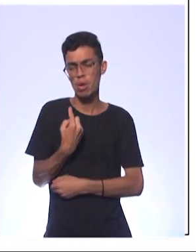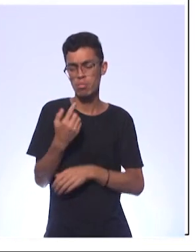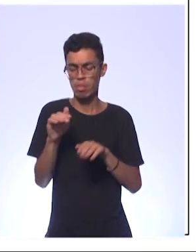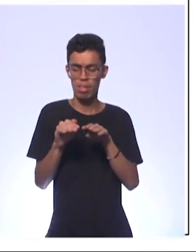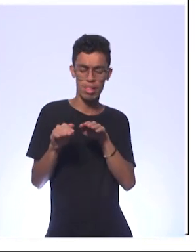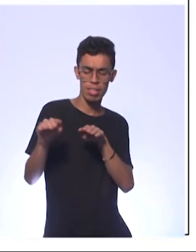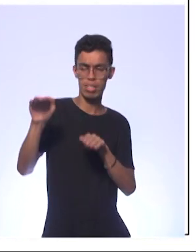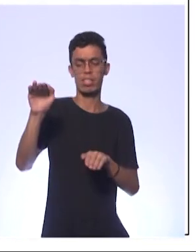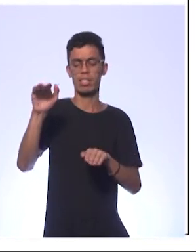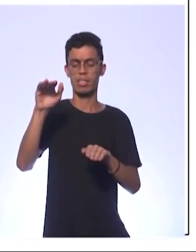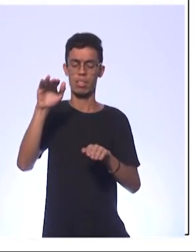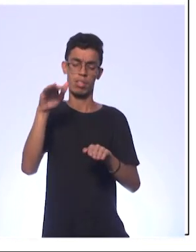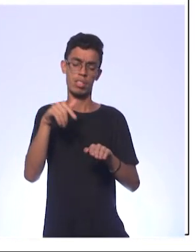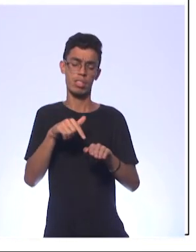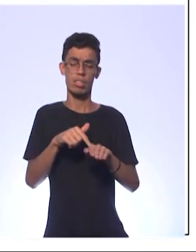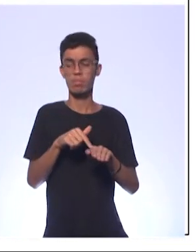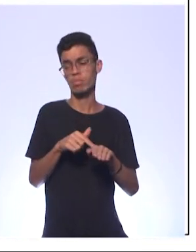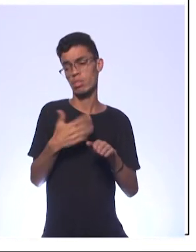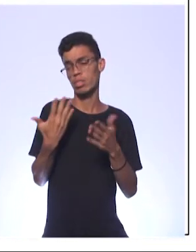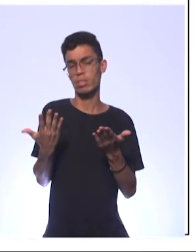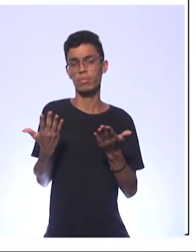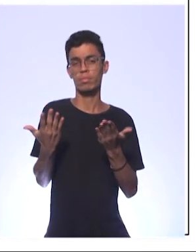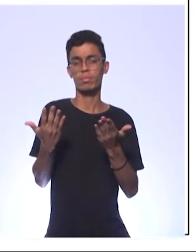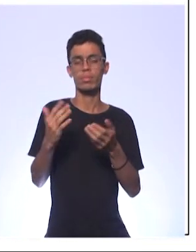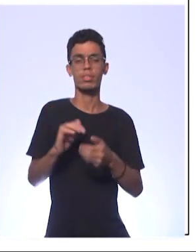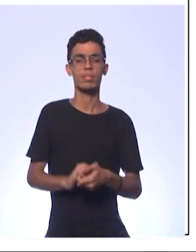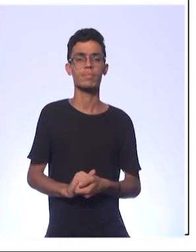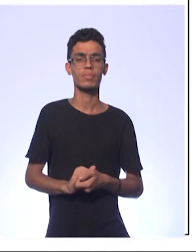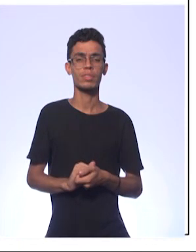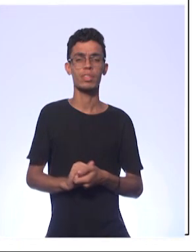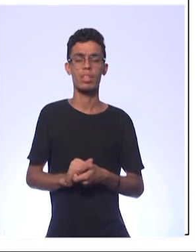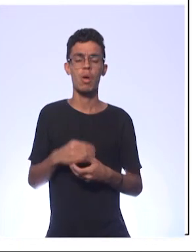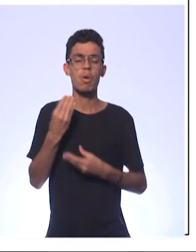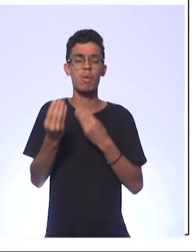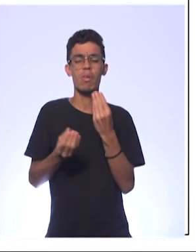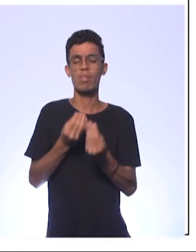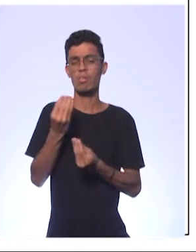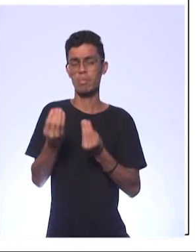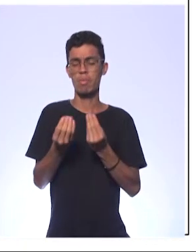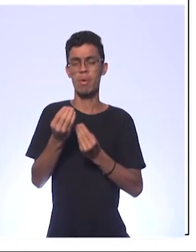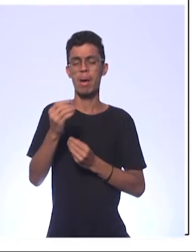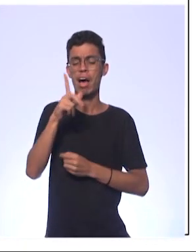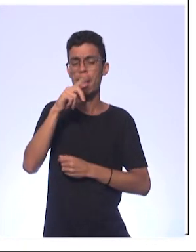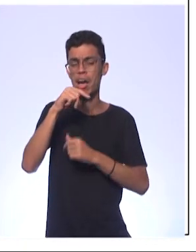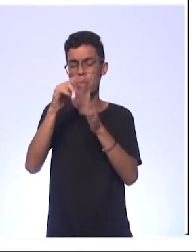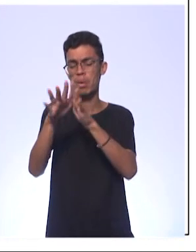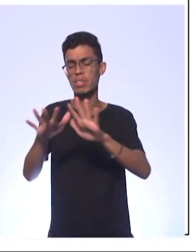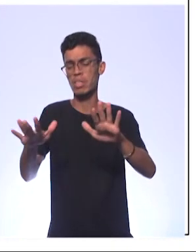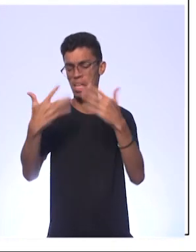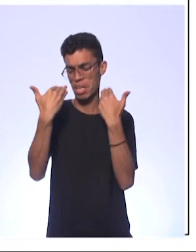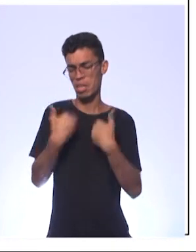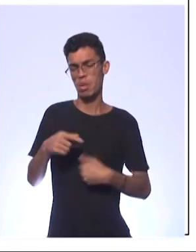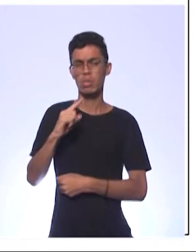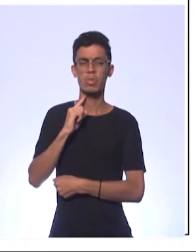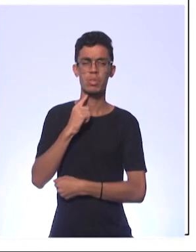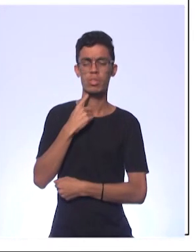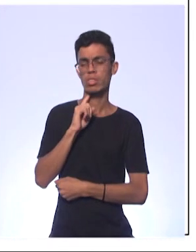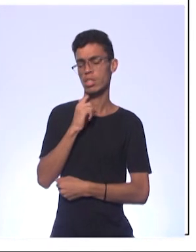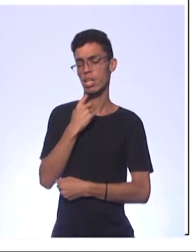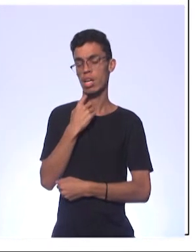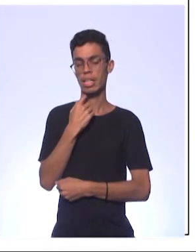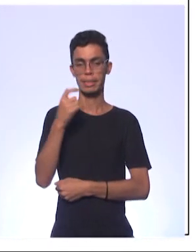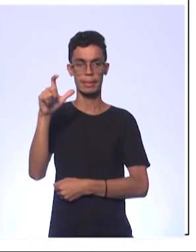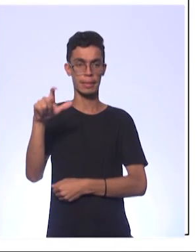abaixo de ti e, portanto, seria impossível macular tua água daqui? Tu sujas, diz o